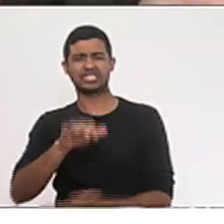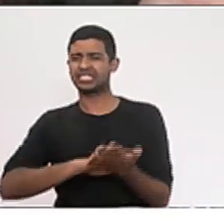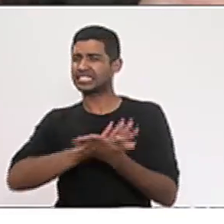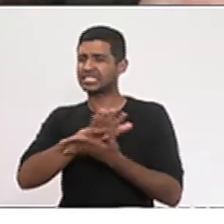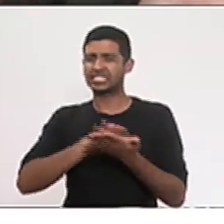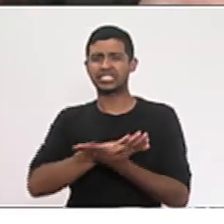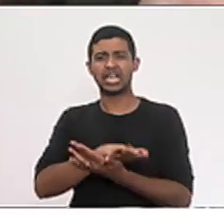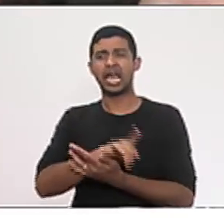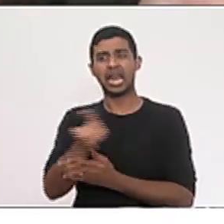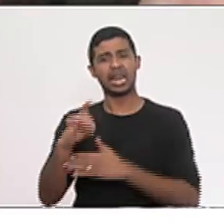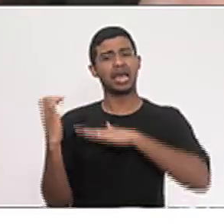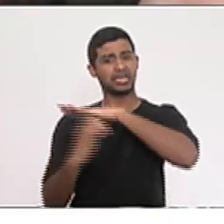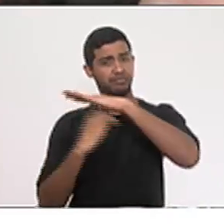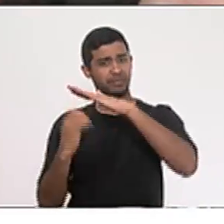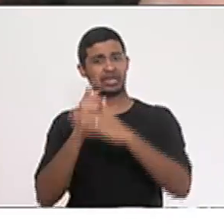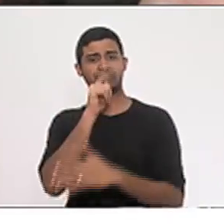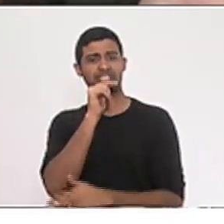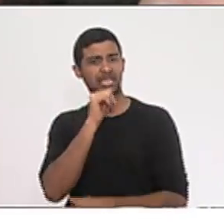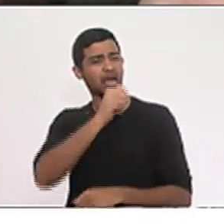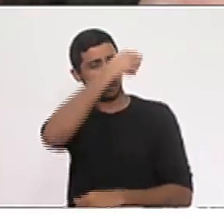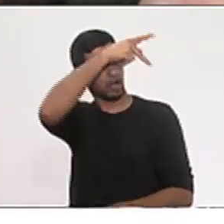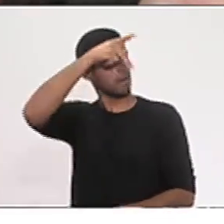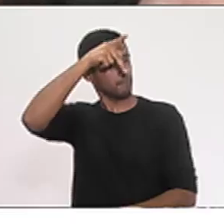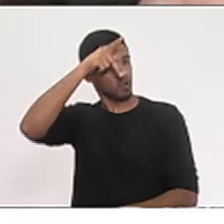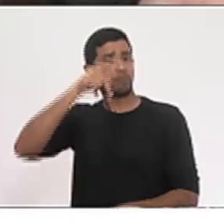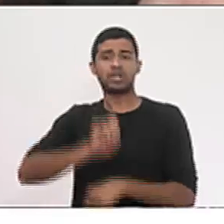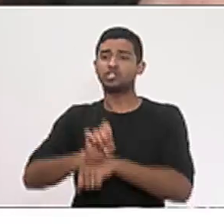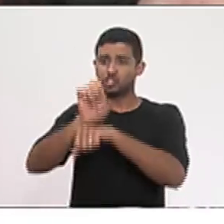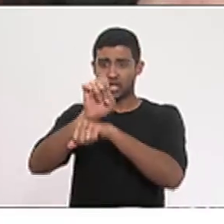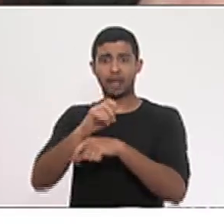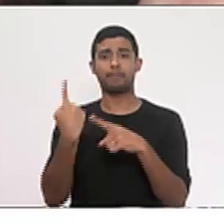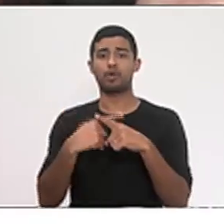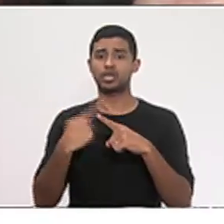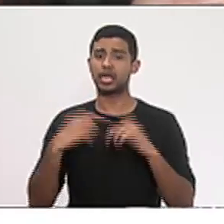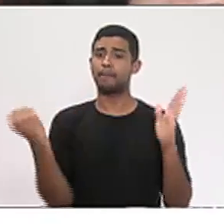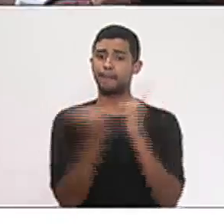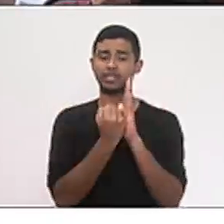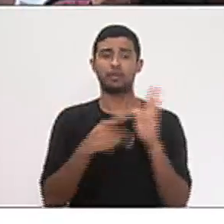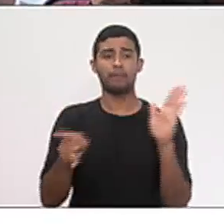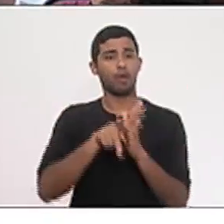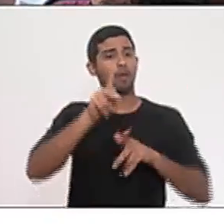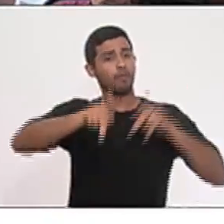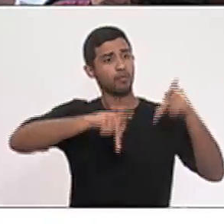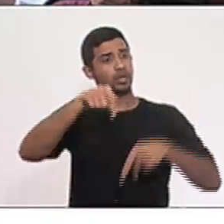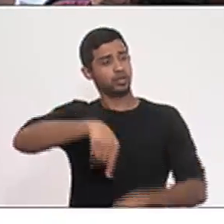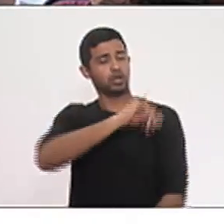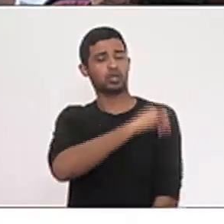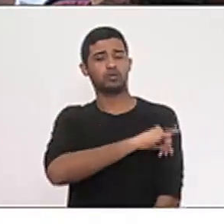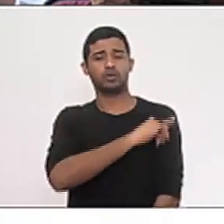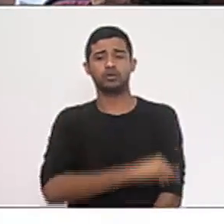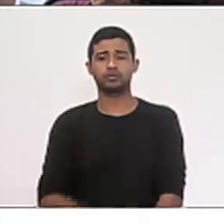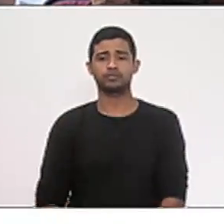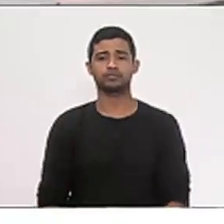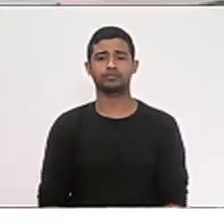SEDAI pública, estatal e indivisível, porque ela é patrimônio do povo do Estado do Rio de Janeiro.